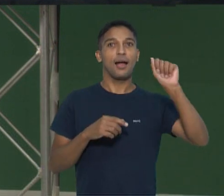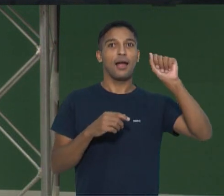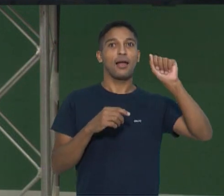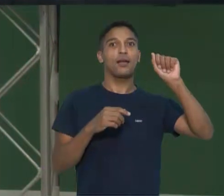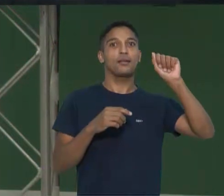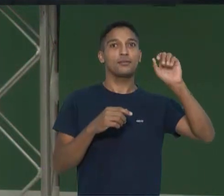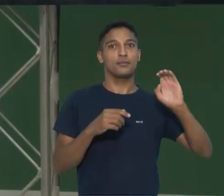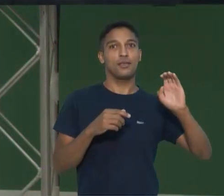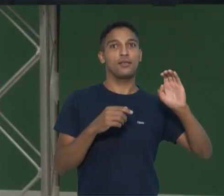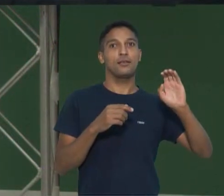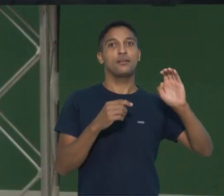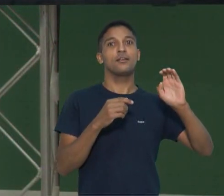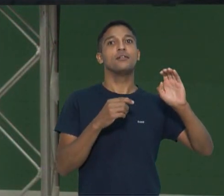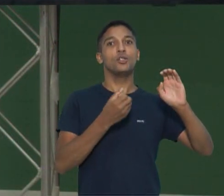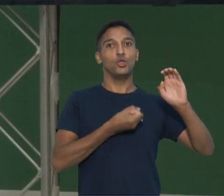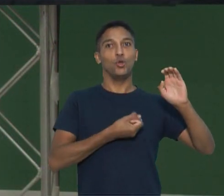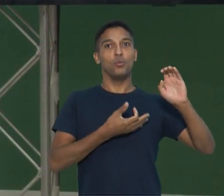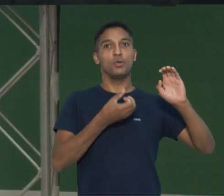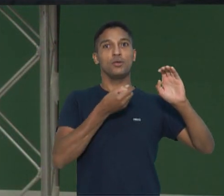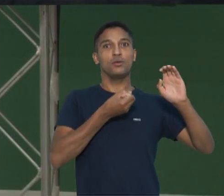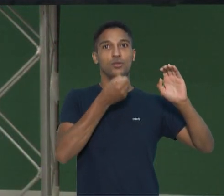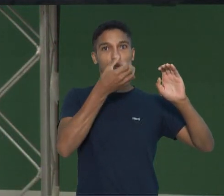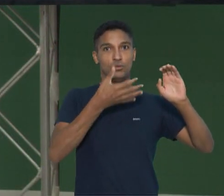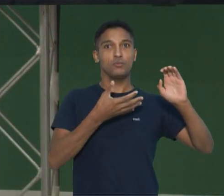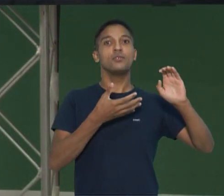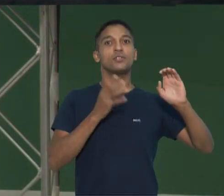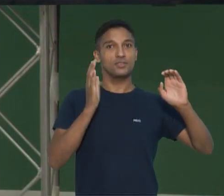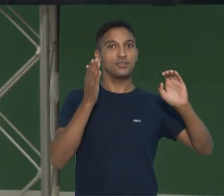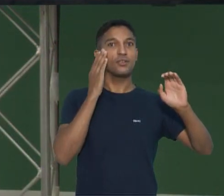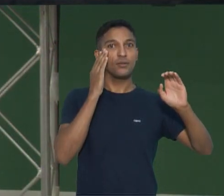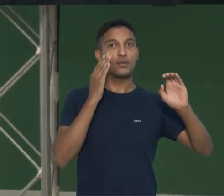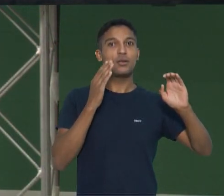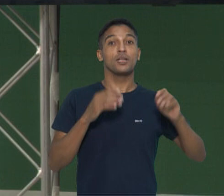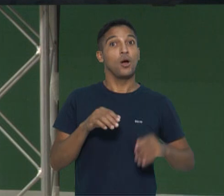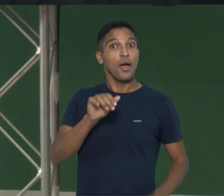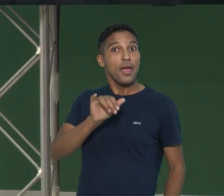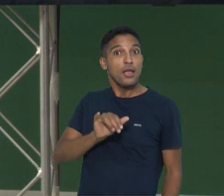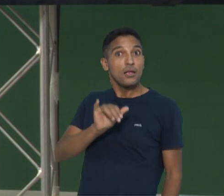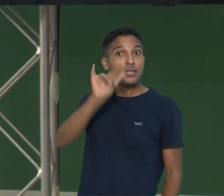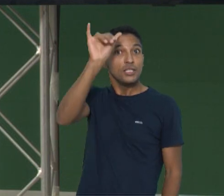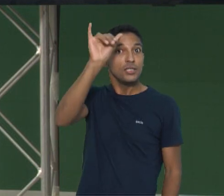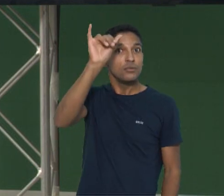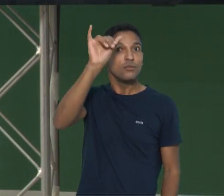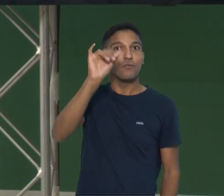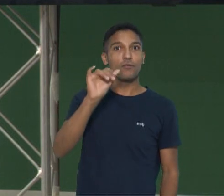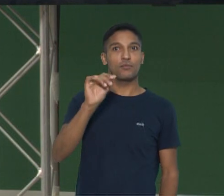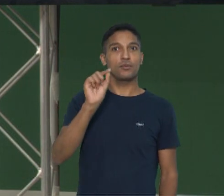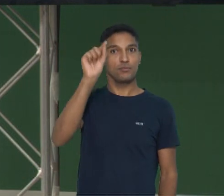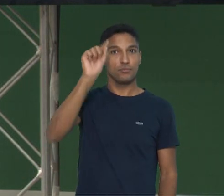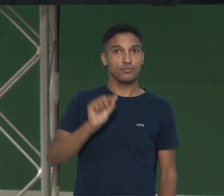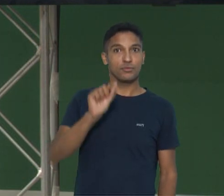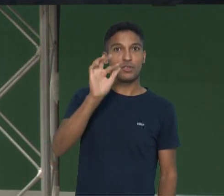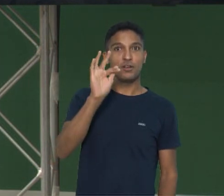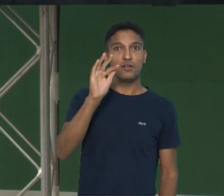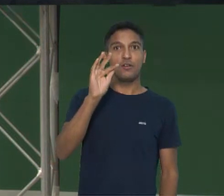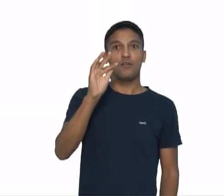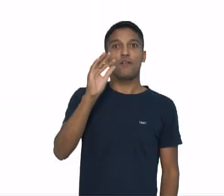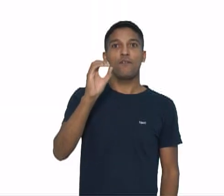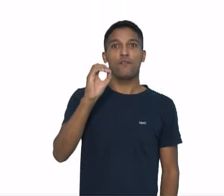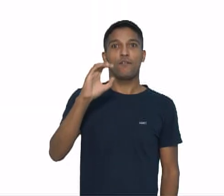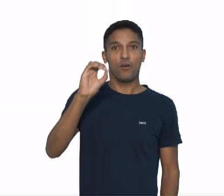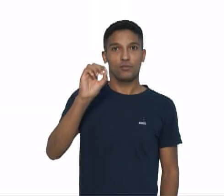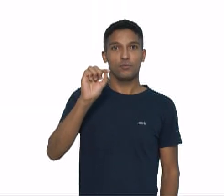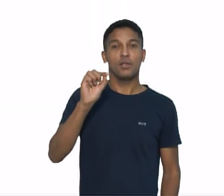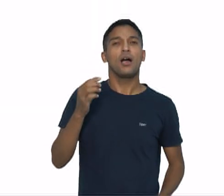de C e sabíamos que os focos estão sobre o eixo Y. O que ficou para vocês aí de casa fazerem? Escrever qual